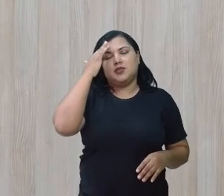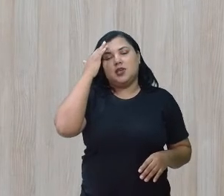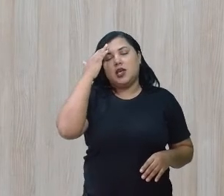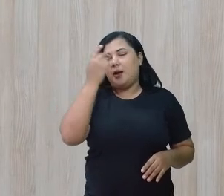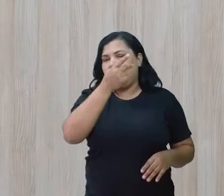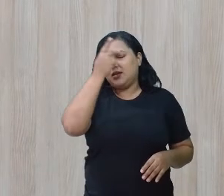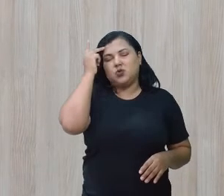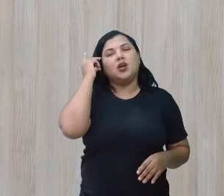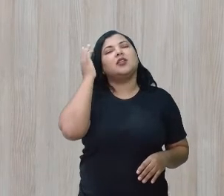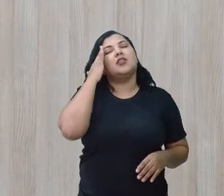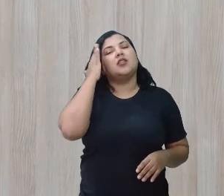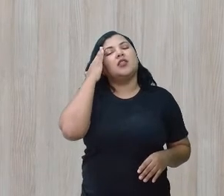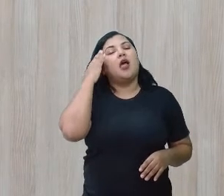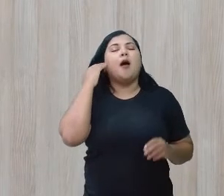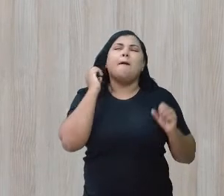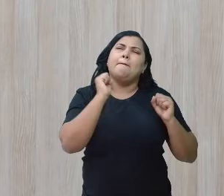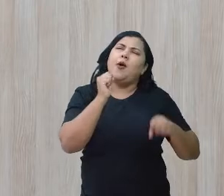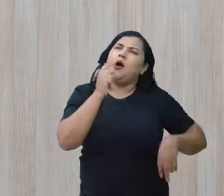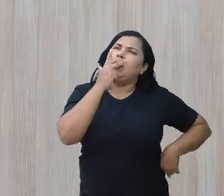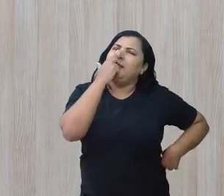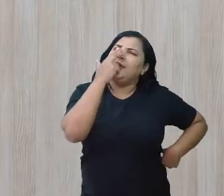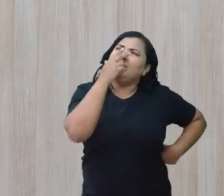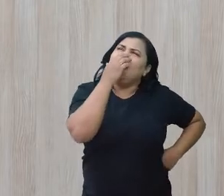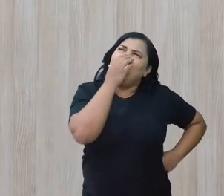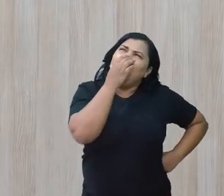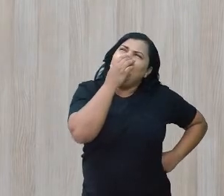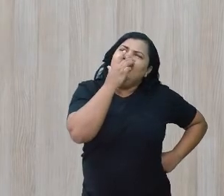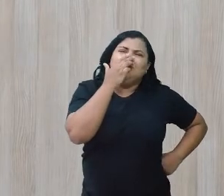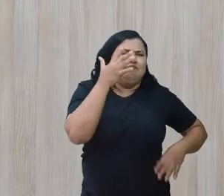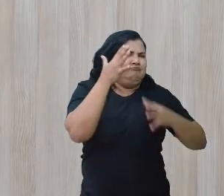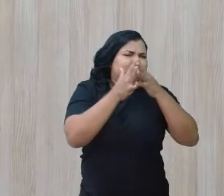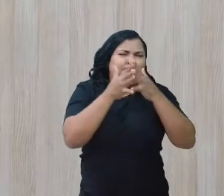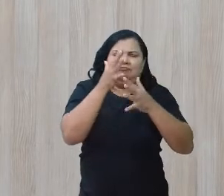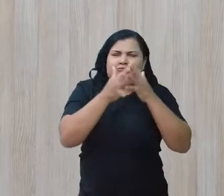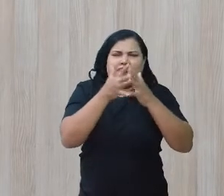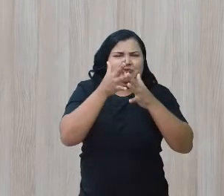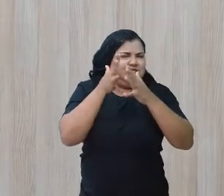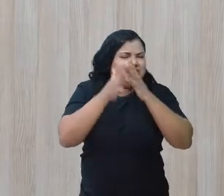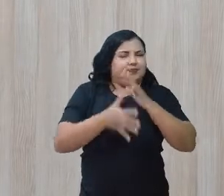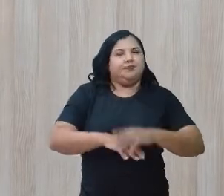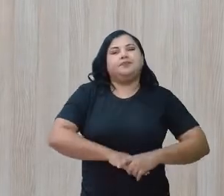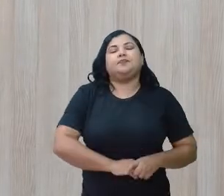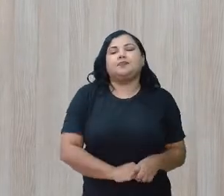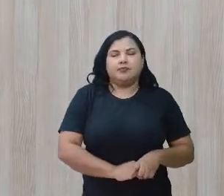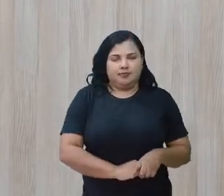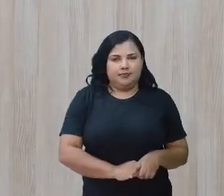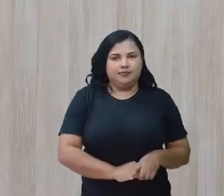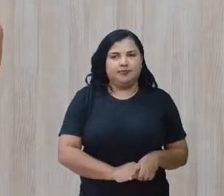está escutando a gente, pode parecer confusa, tá certo?